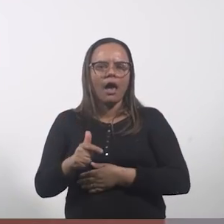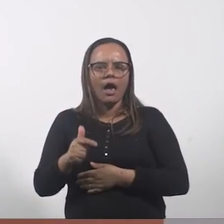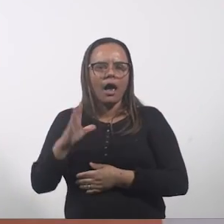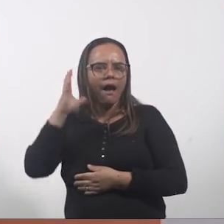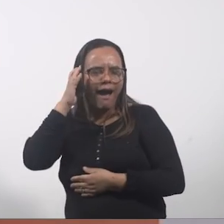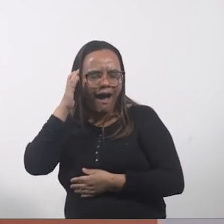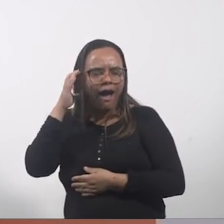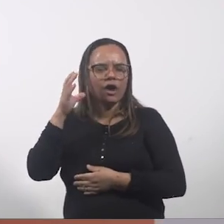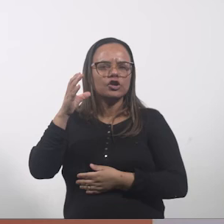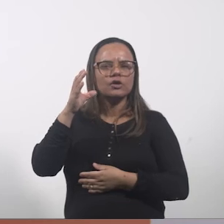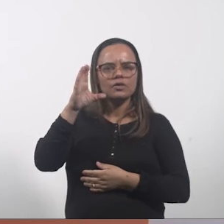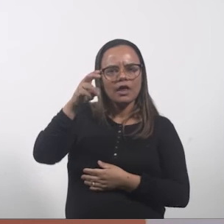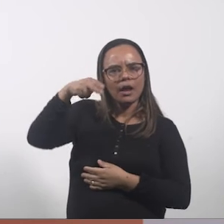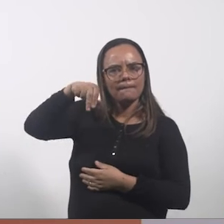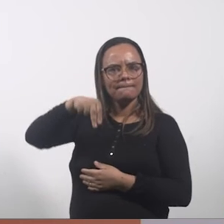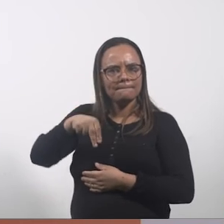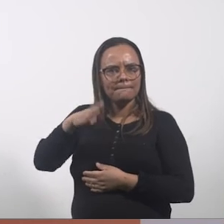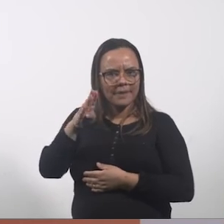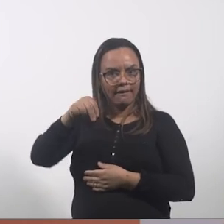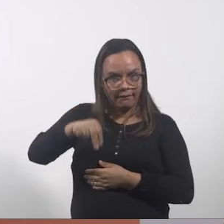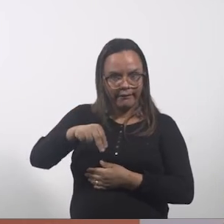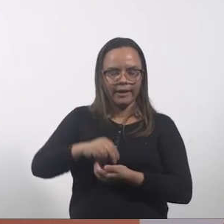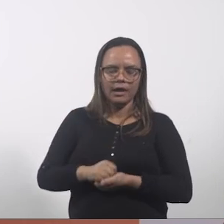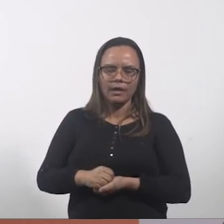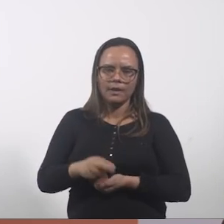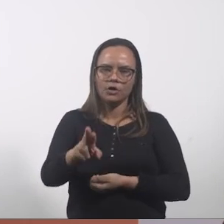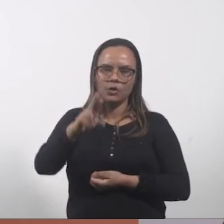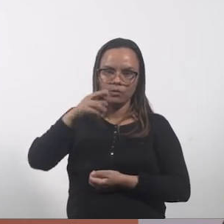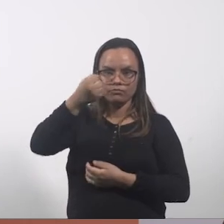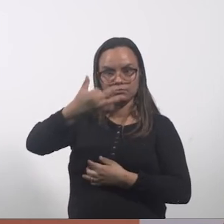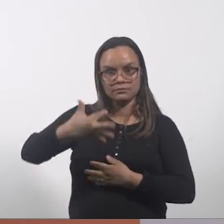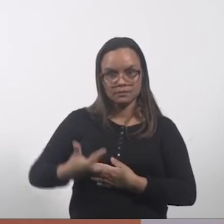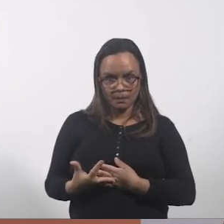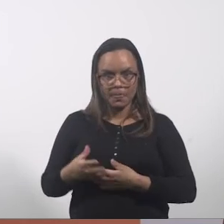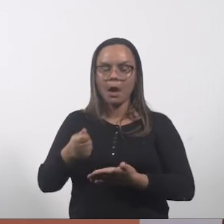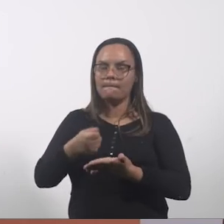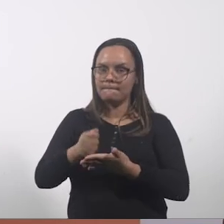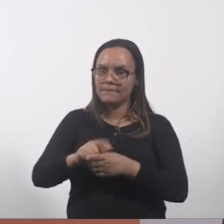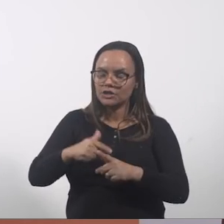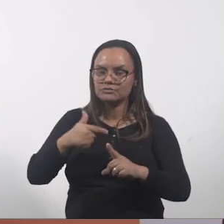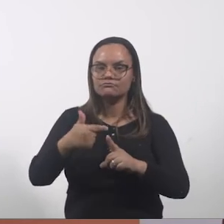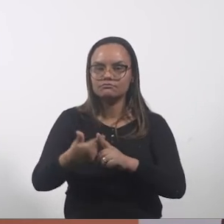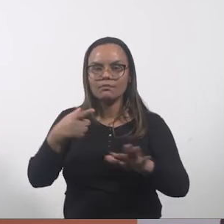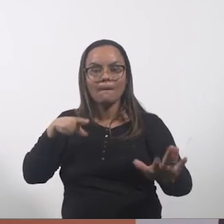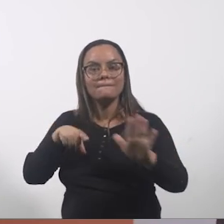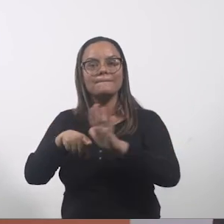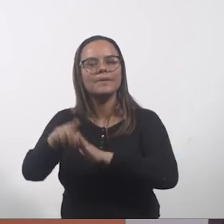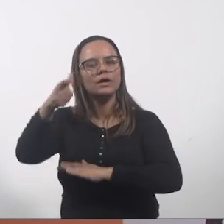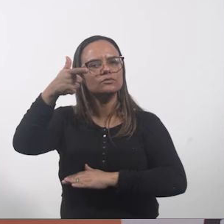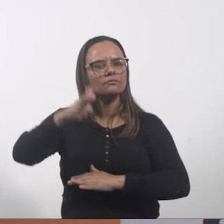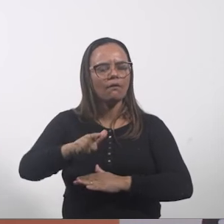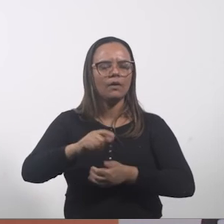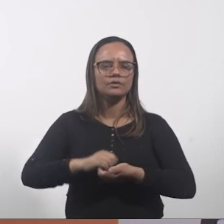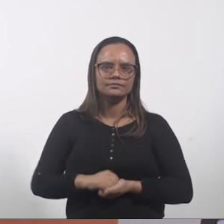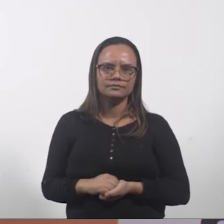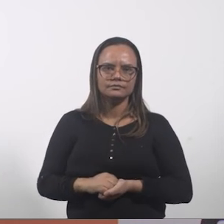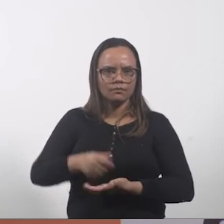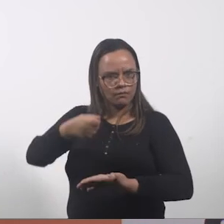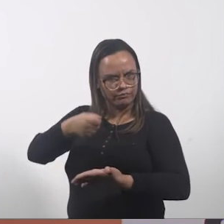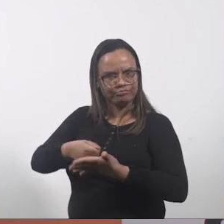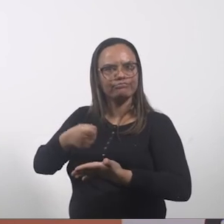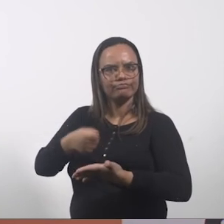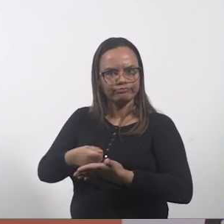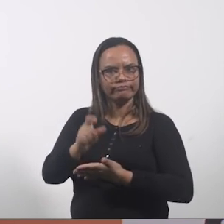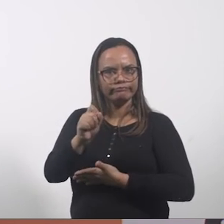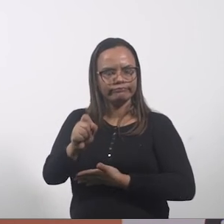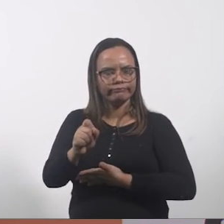pergunta dele já foi aqui esclarecida, no entanto, talvez valha a pena um reforço. Ele pergunta se a